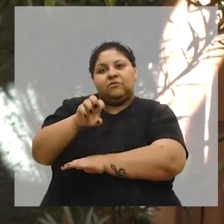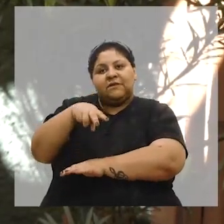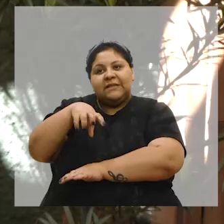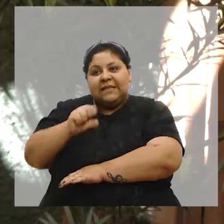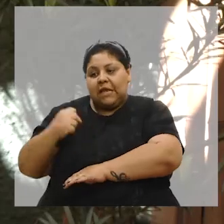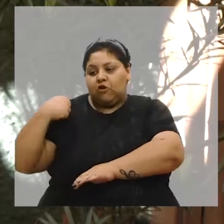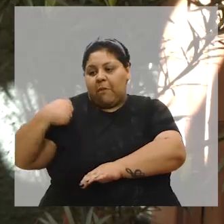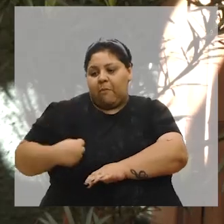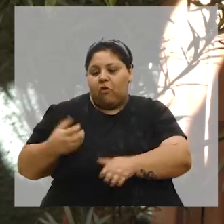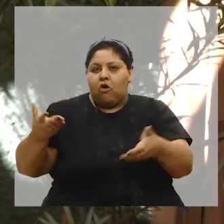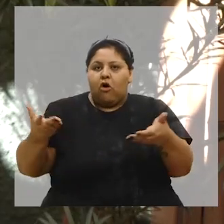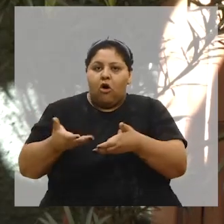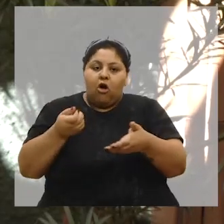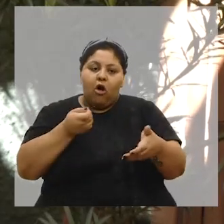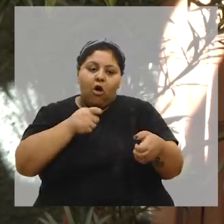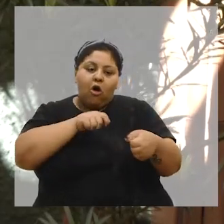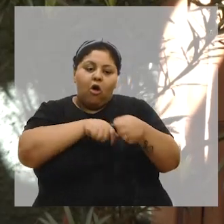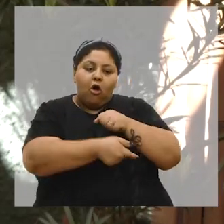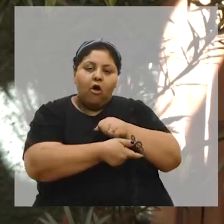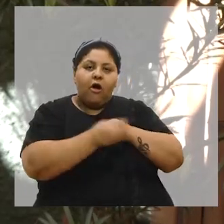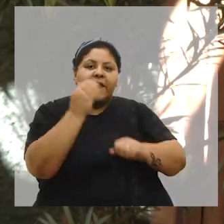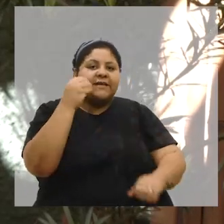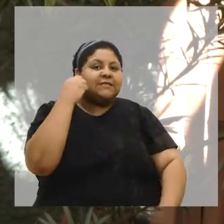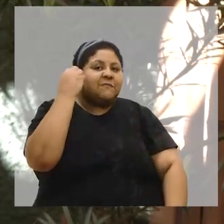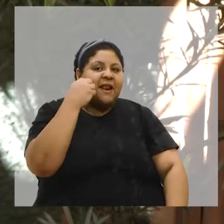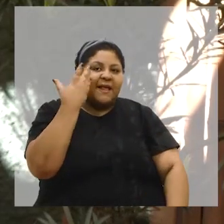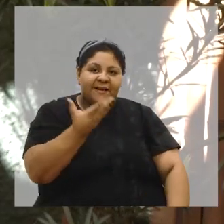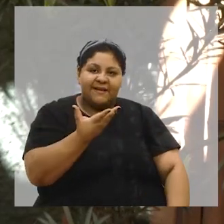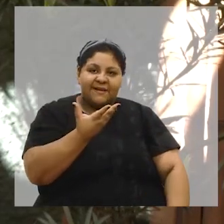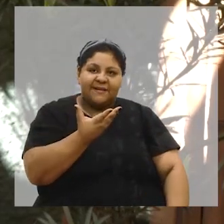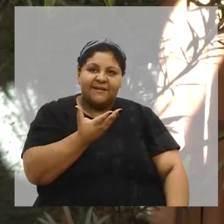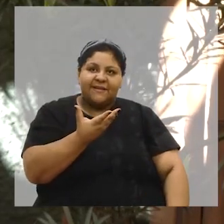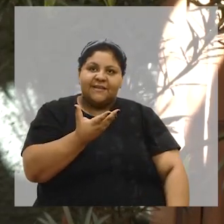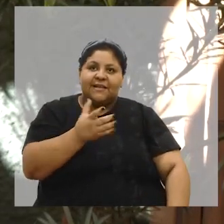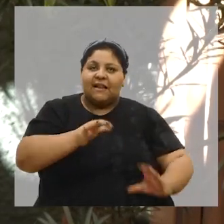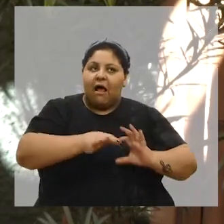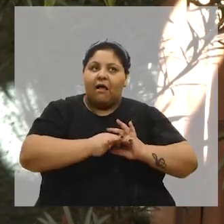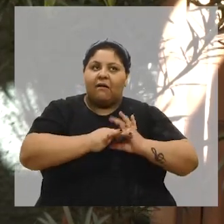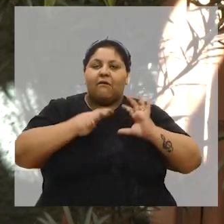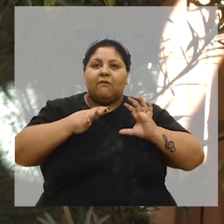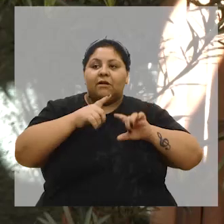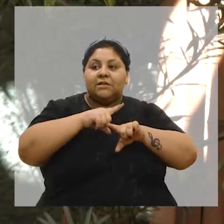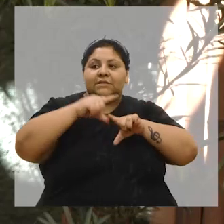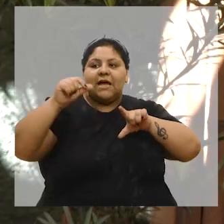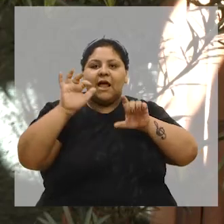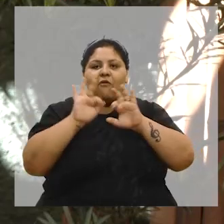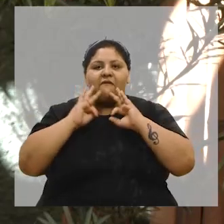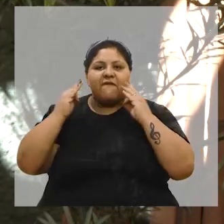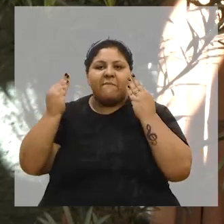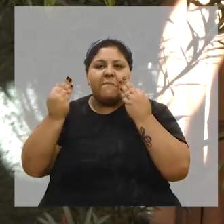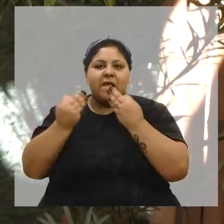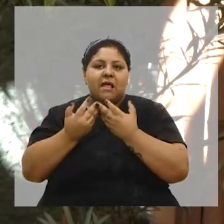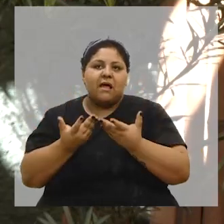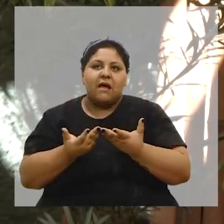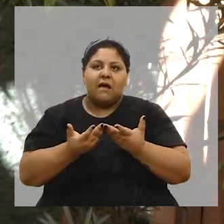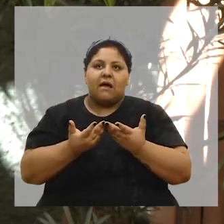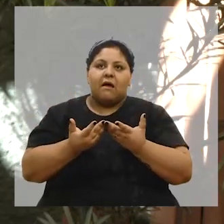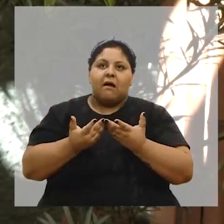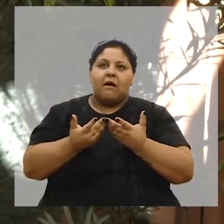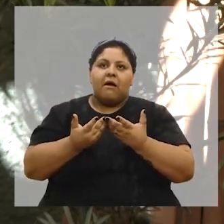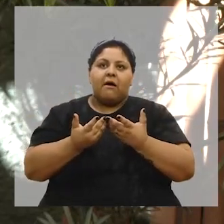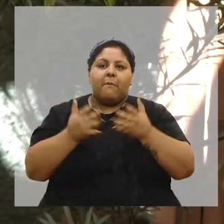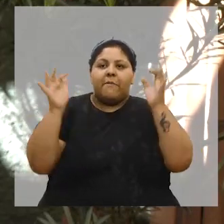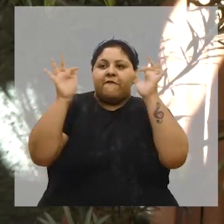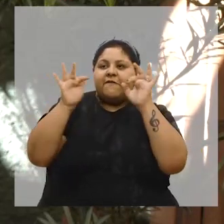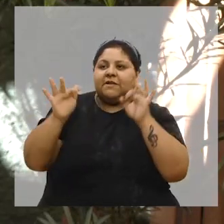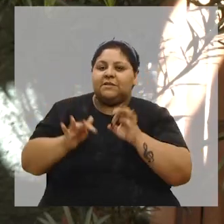uma bolsa, e agora elas estão investindo esse dinheiro em experiências. Então, elas estão se permitindo sair com a família para